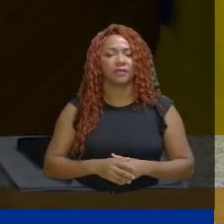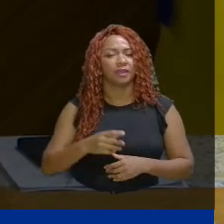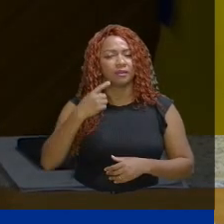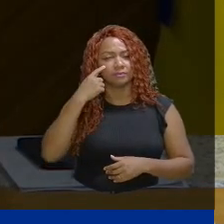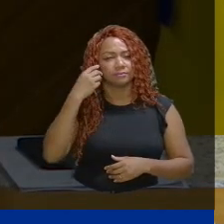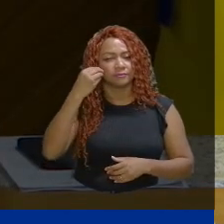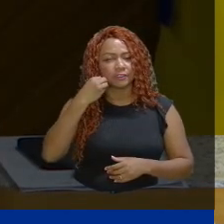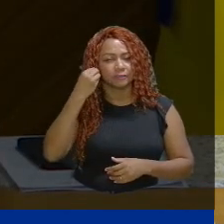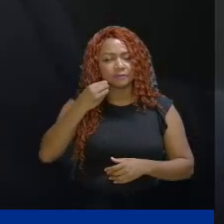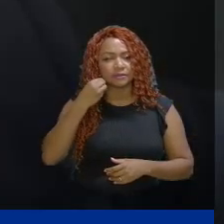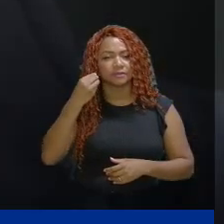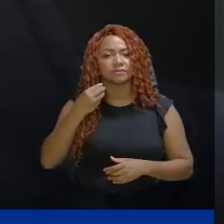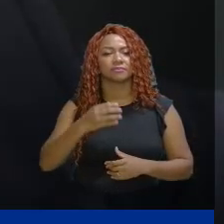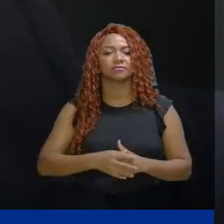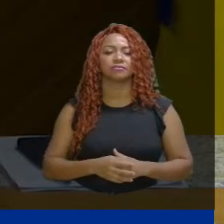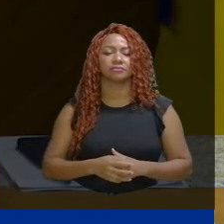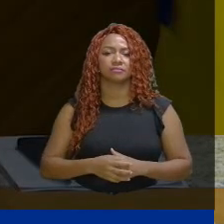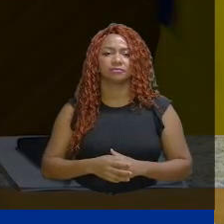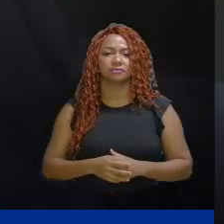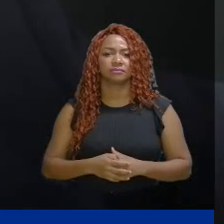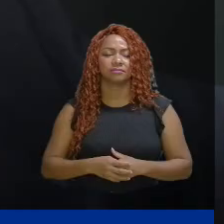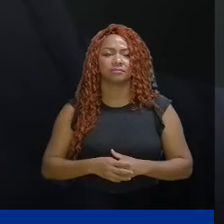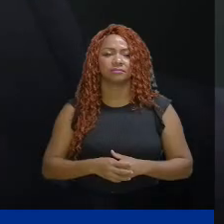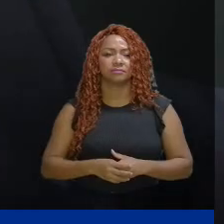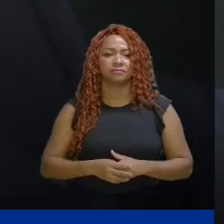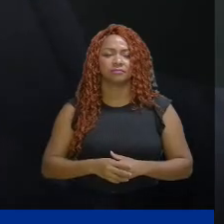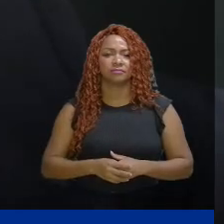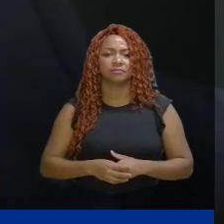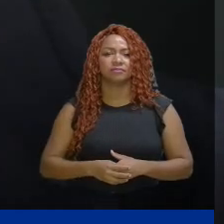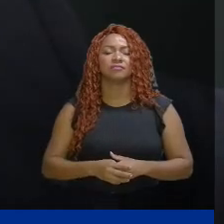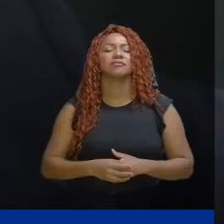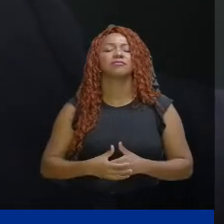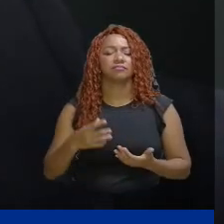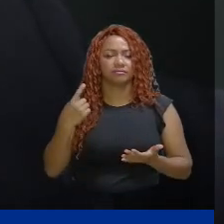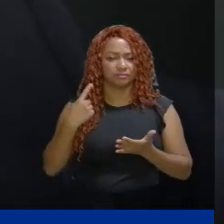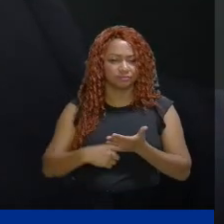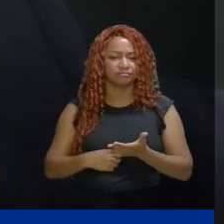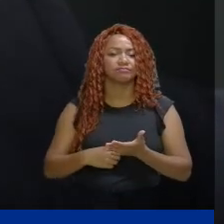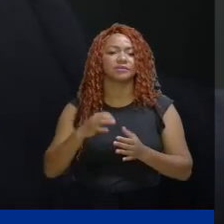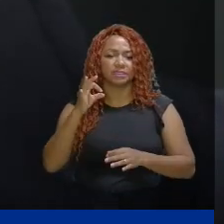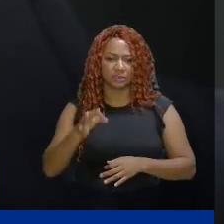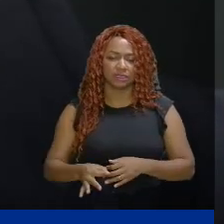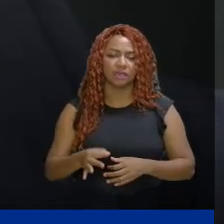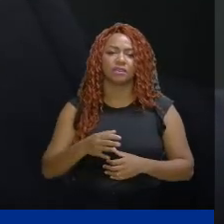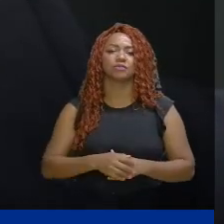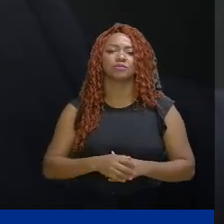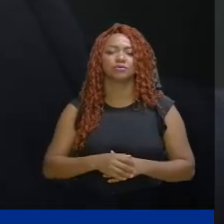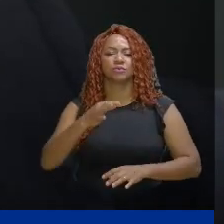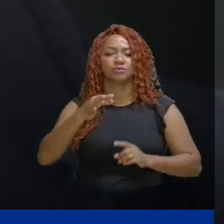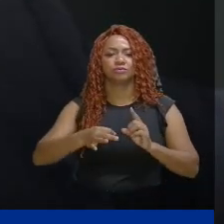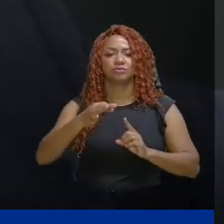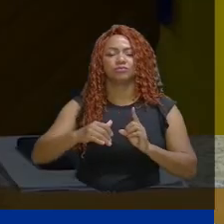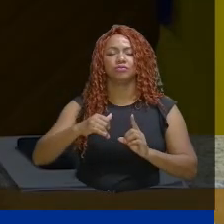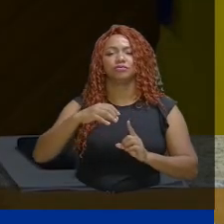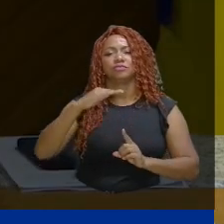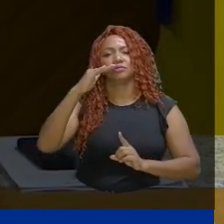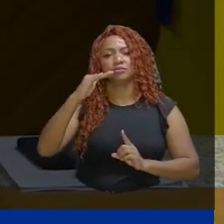conferida. Ratifico os termos da presidência do desembargador João Lage. Ok.